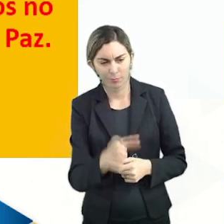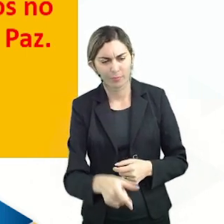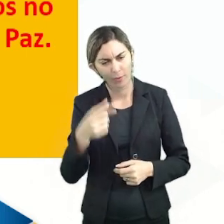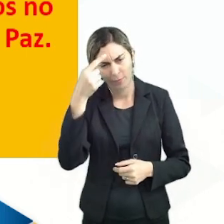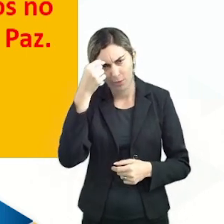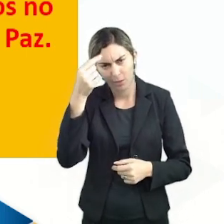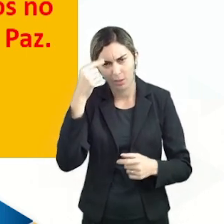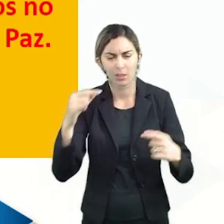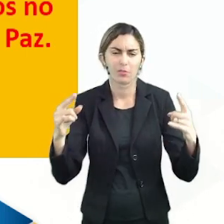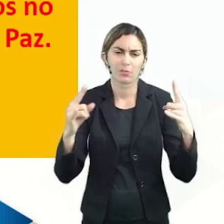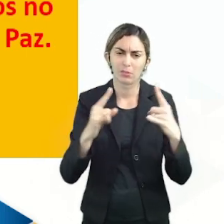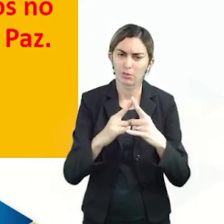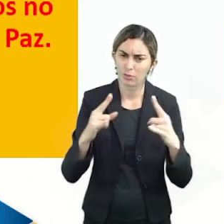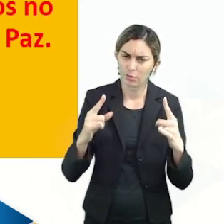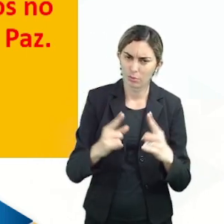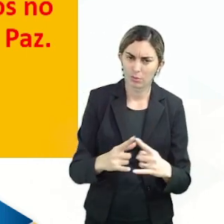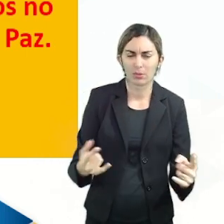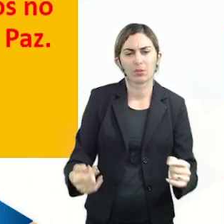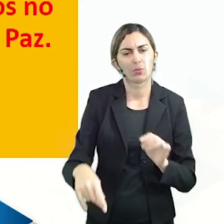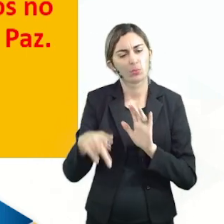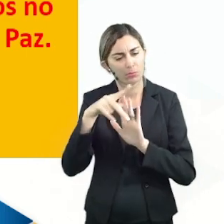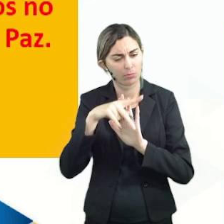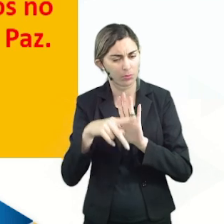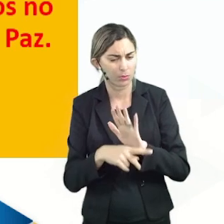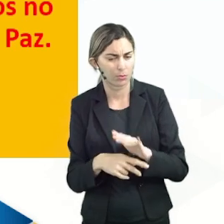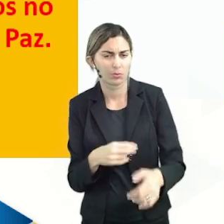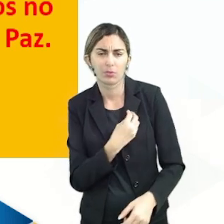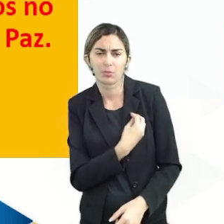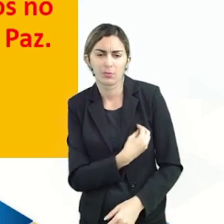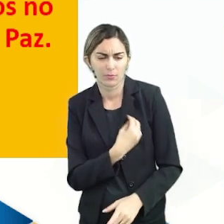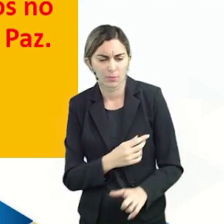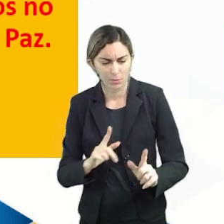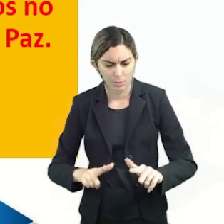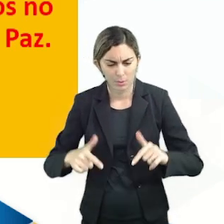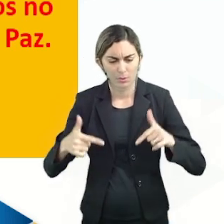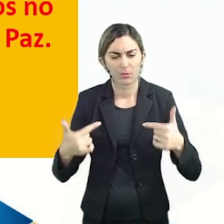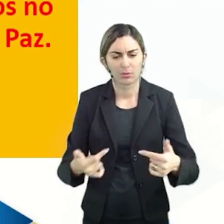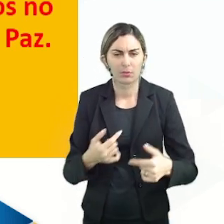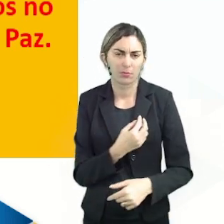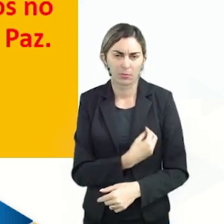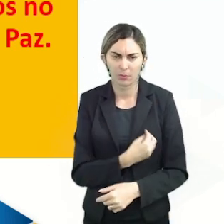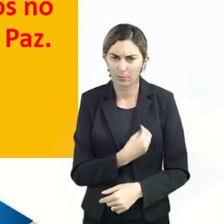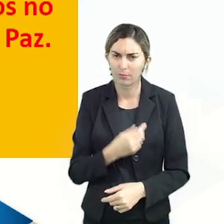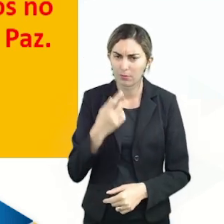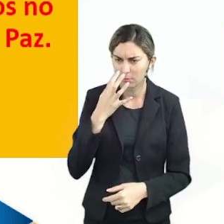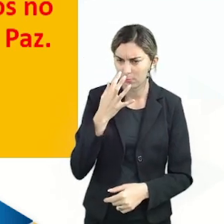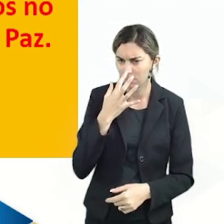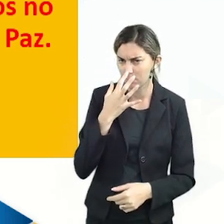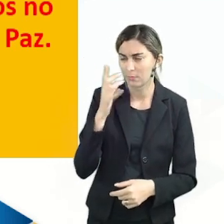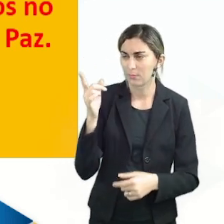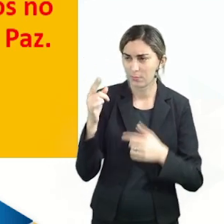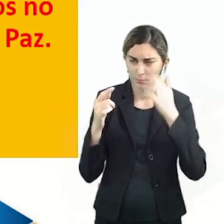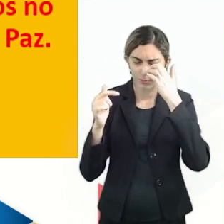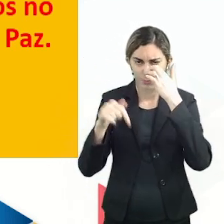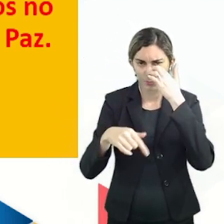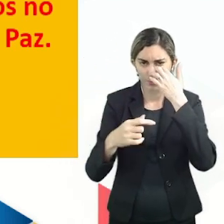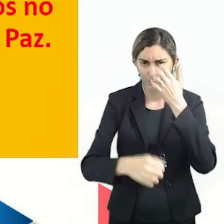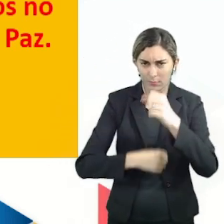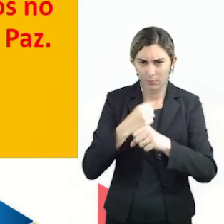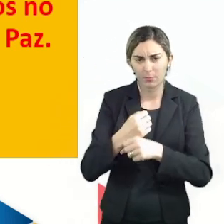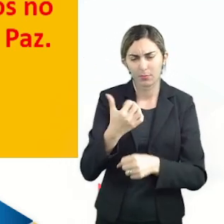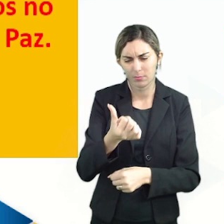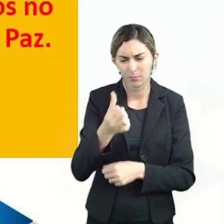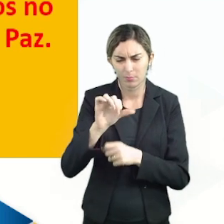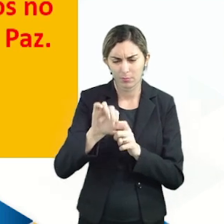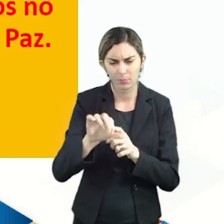universidade e de instituições ao seu projeto de vida, à sua ação de vida. Acompanhe. Nesse mesmo ano,